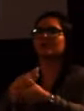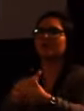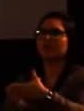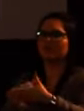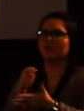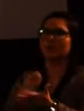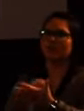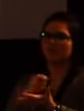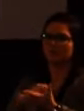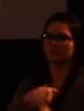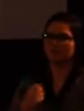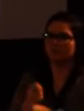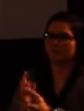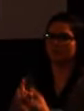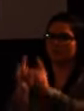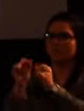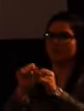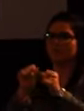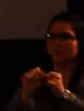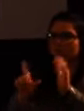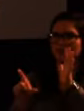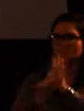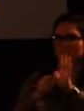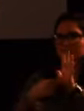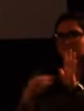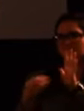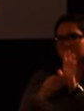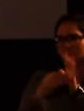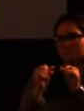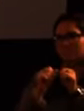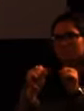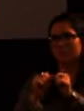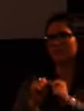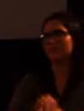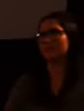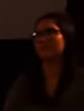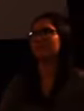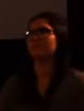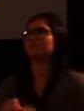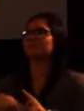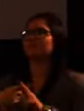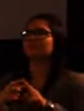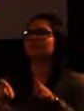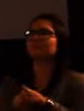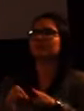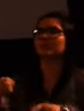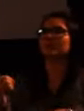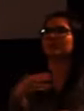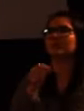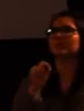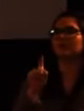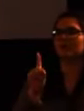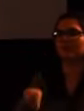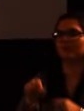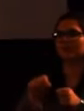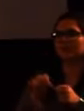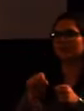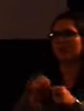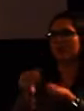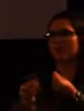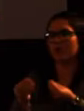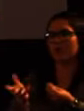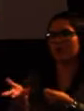e a LOUS está regulamentando a aplicação dele. E a novidade de parâmetros qualificadores